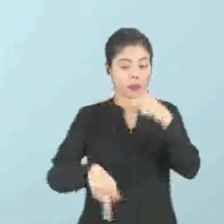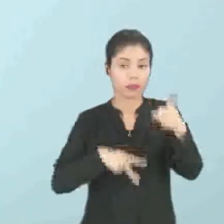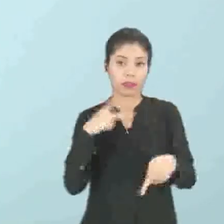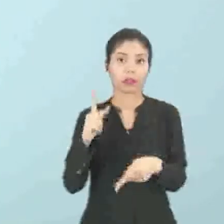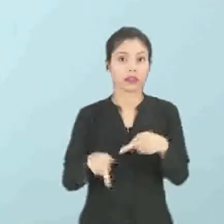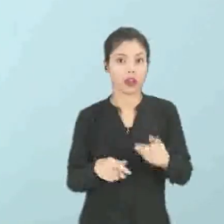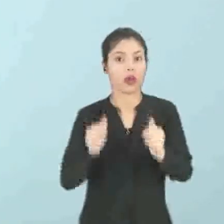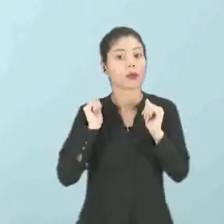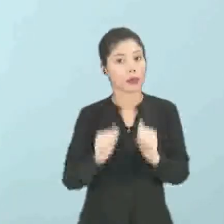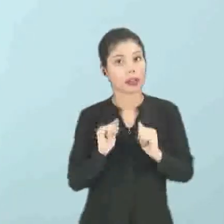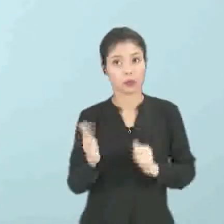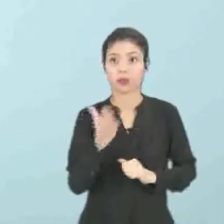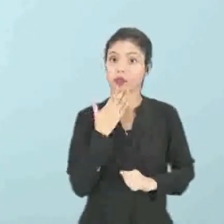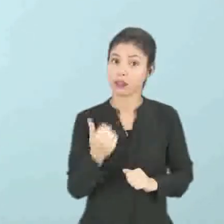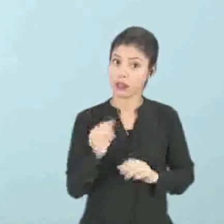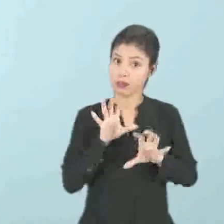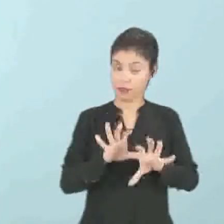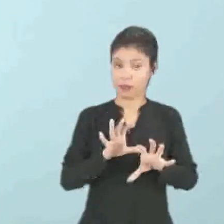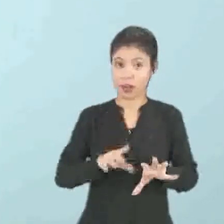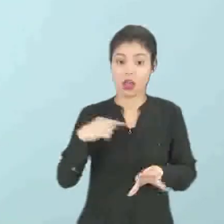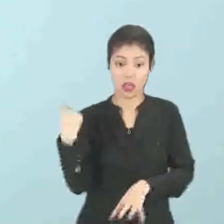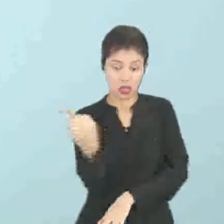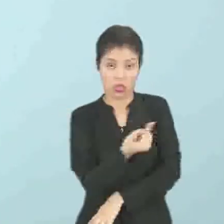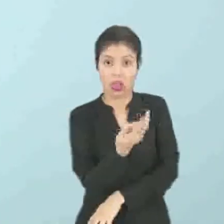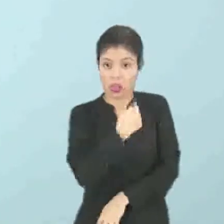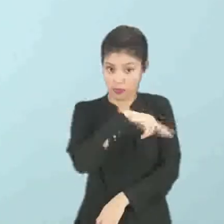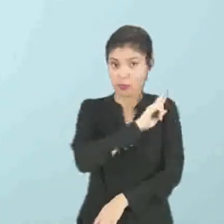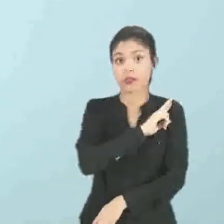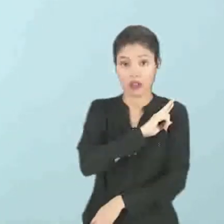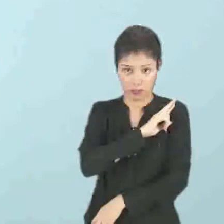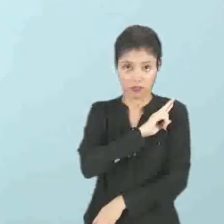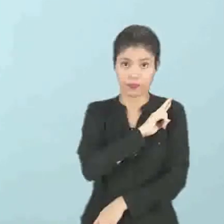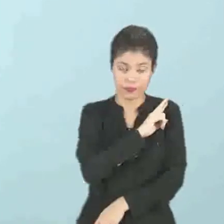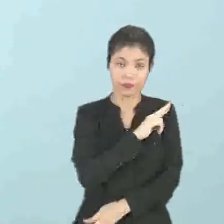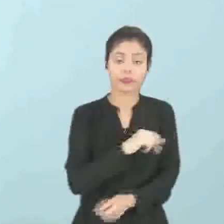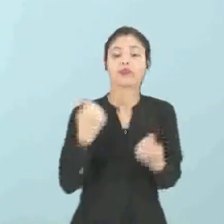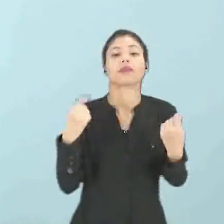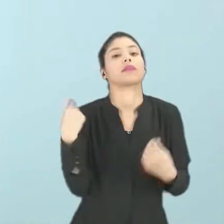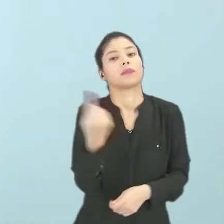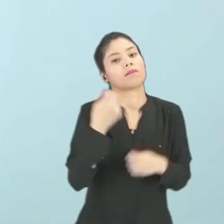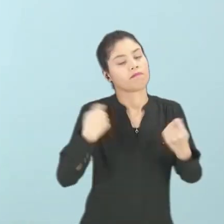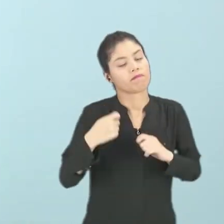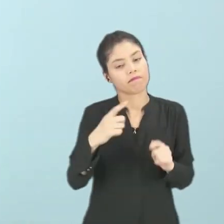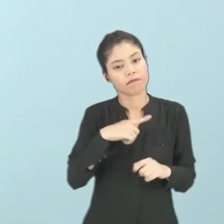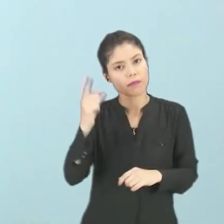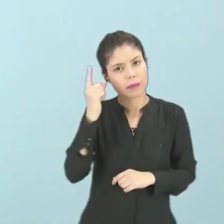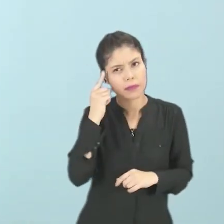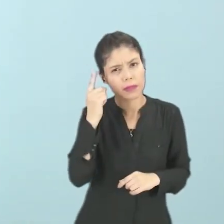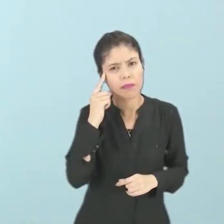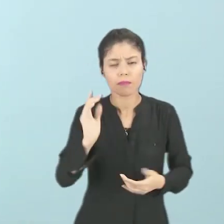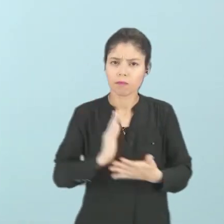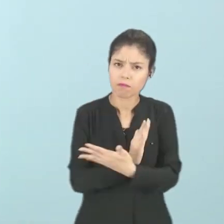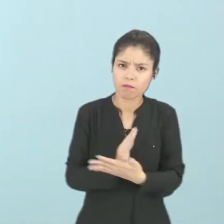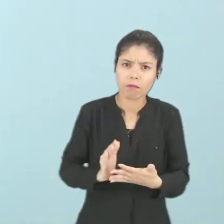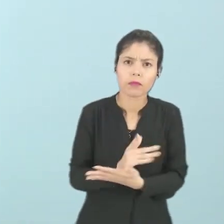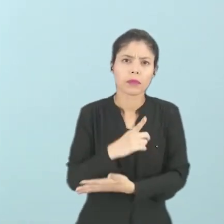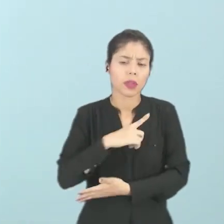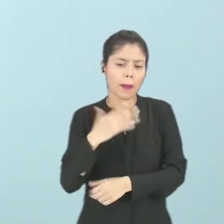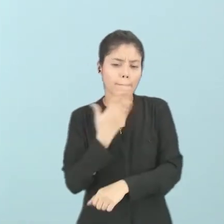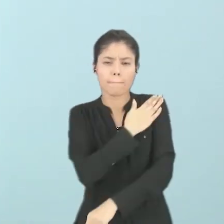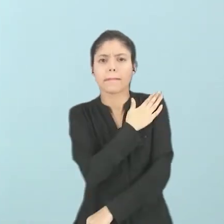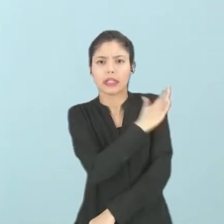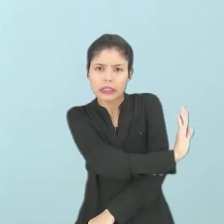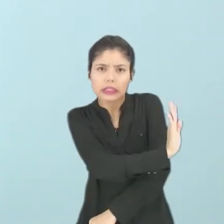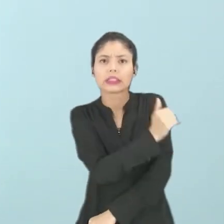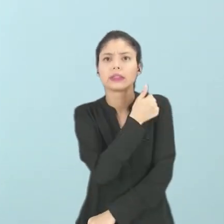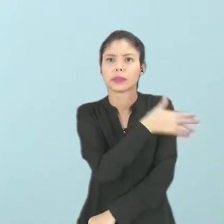população, podemos melhorar isso. Nós somos responsáveis, muitas vezes nós temos algum pensamento, alguma atitude que é uma atitude racista, que é uma